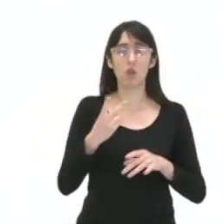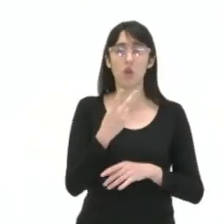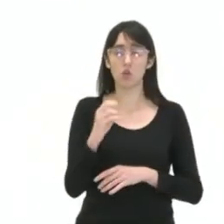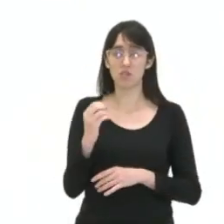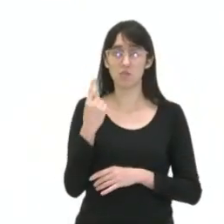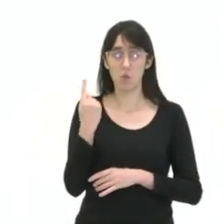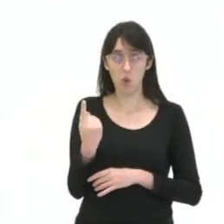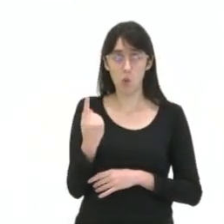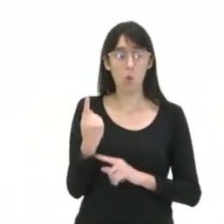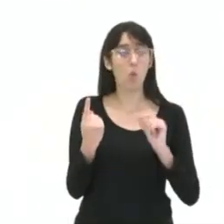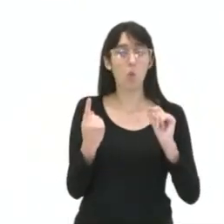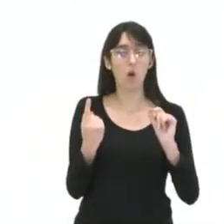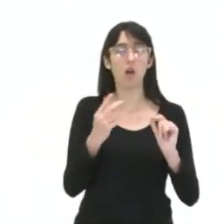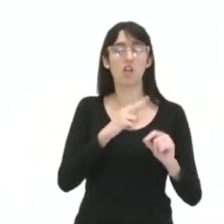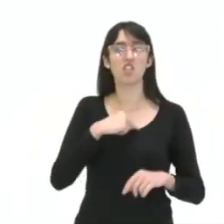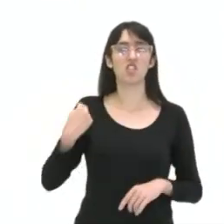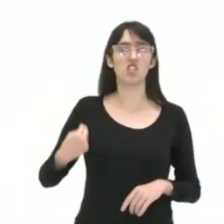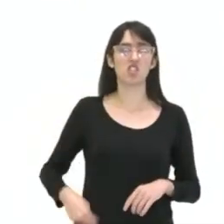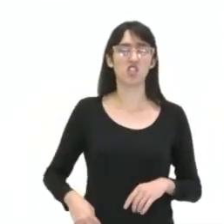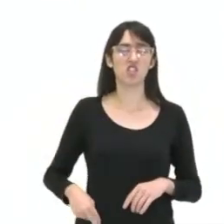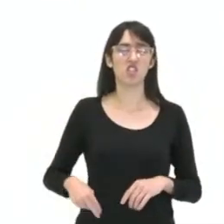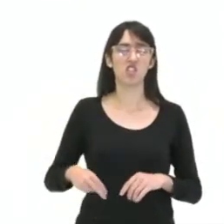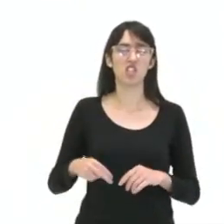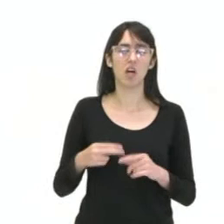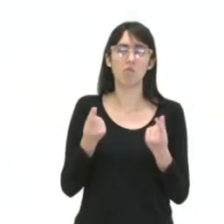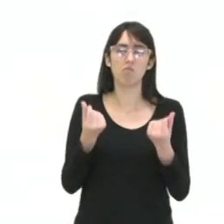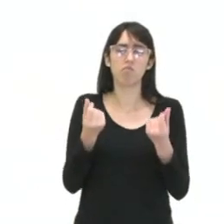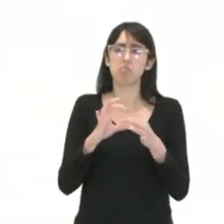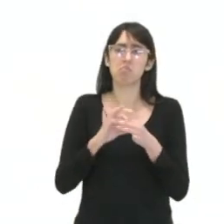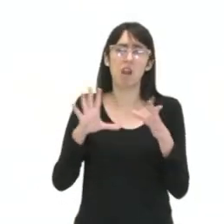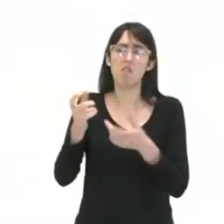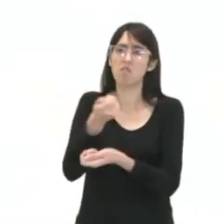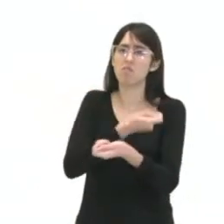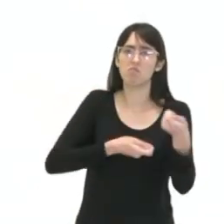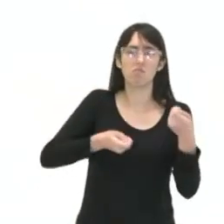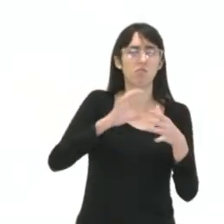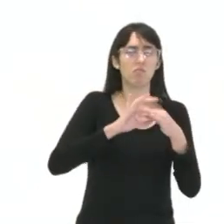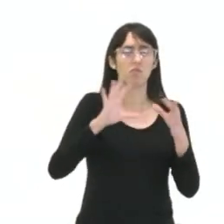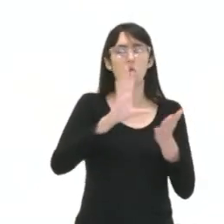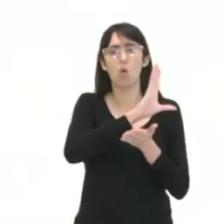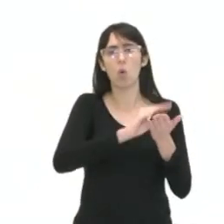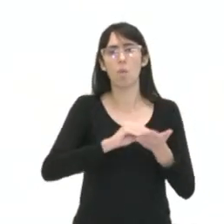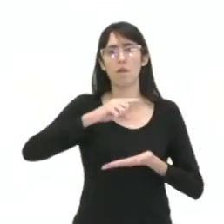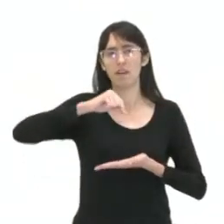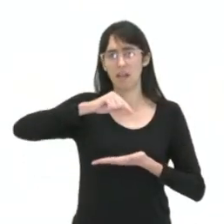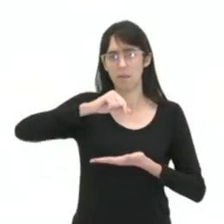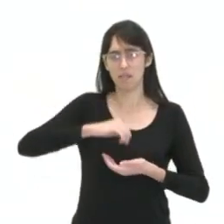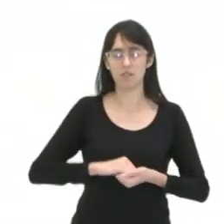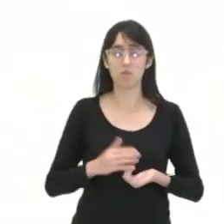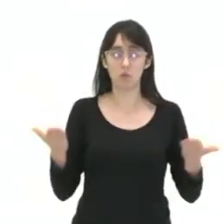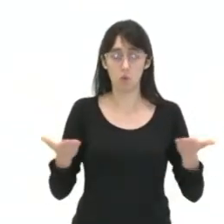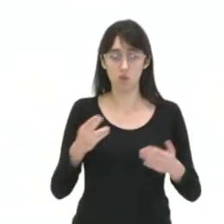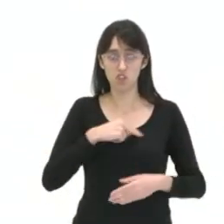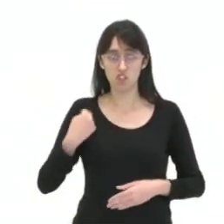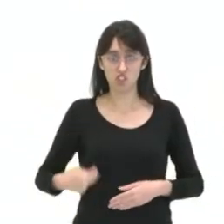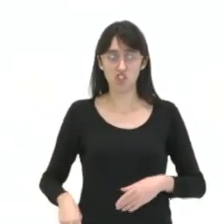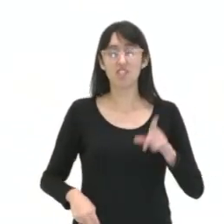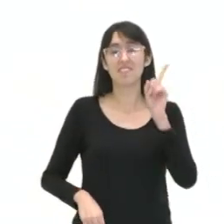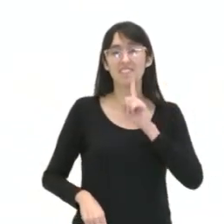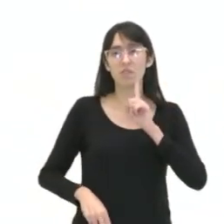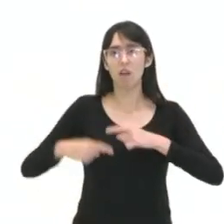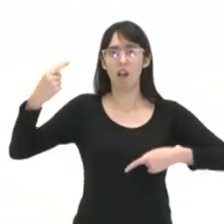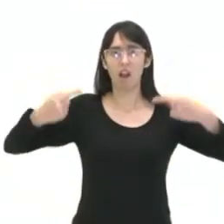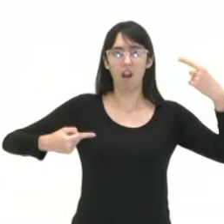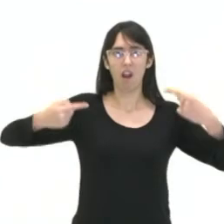China passa a se tornar um país de capital aberto, seguindo os modelos capitalistas. Atualmente, China e Estados Unidos disputam